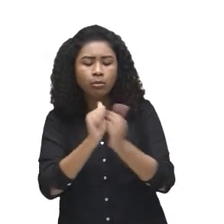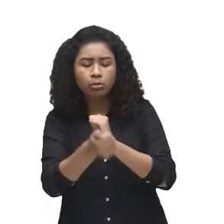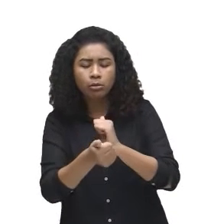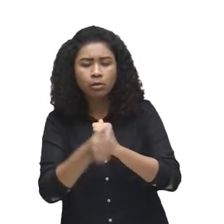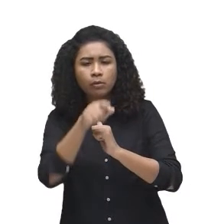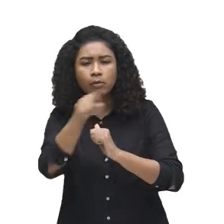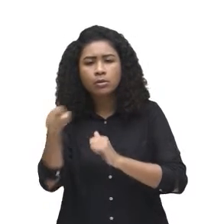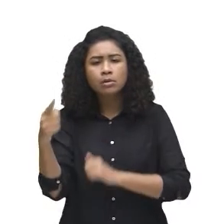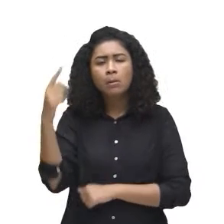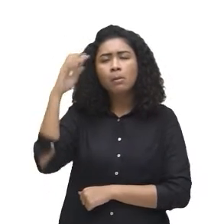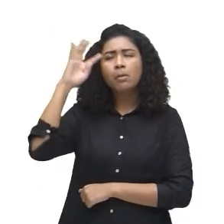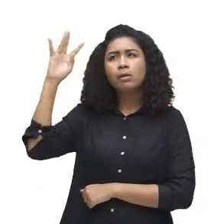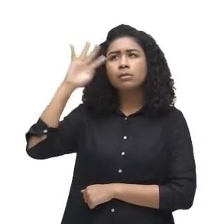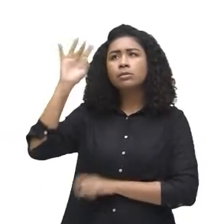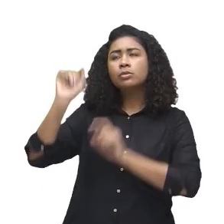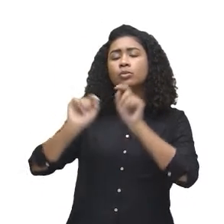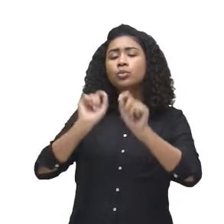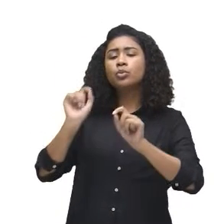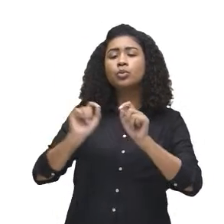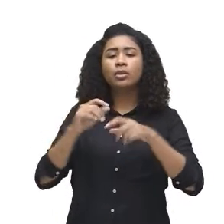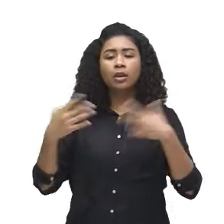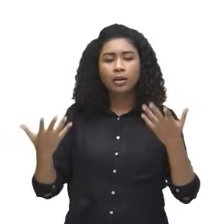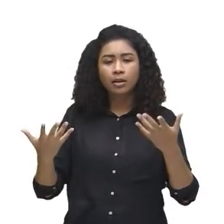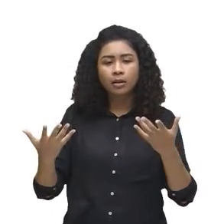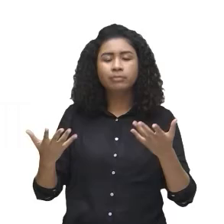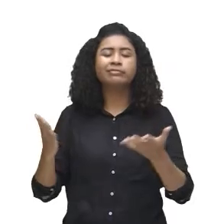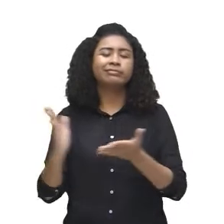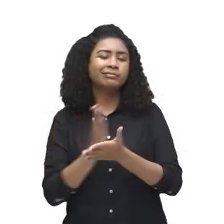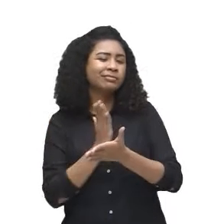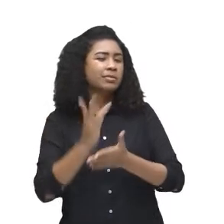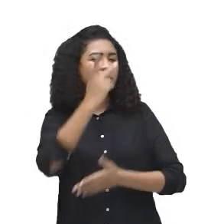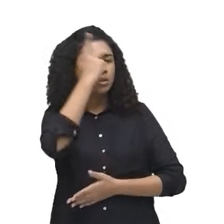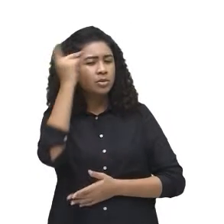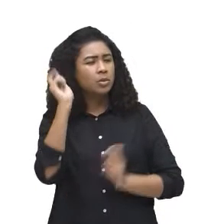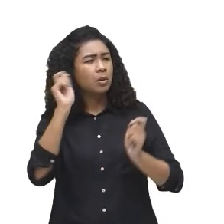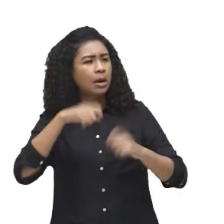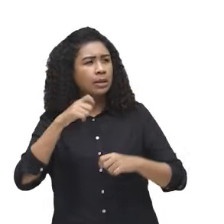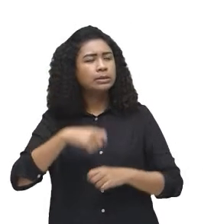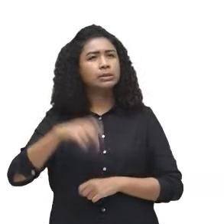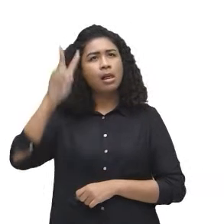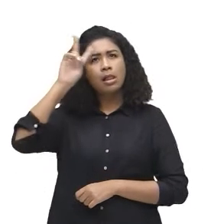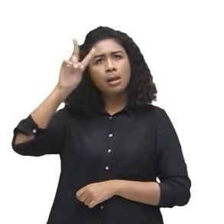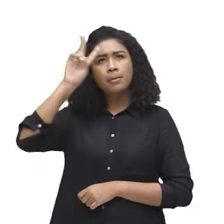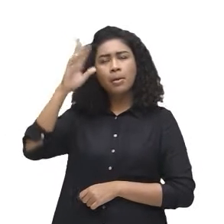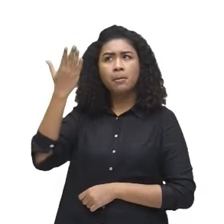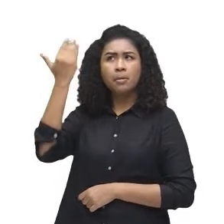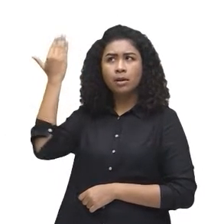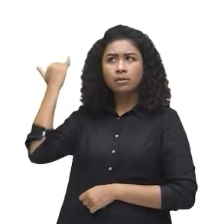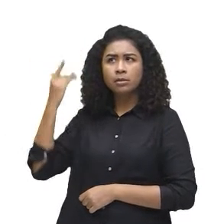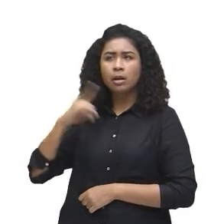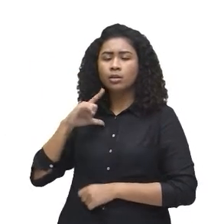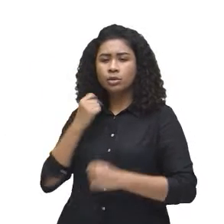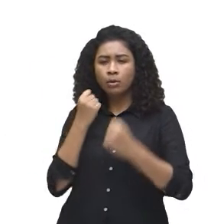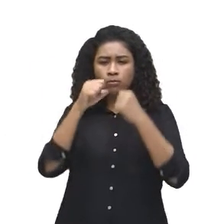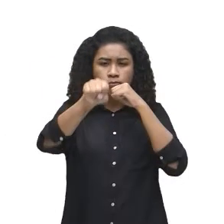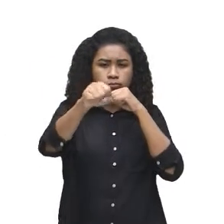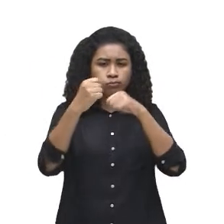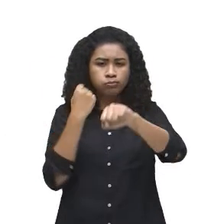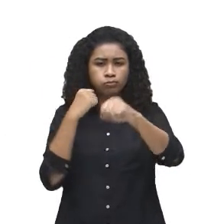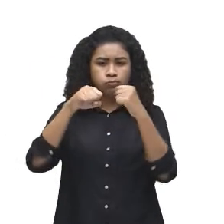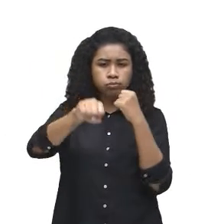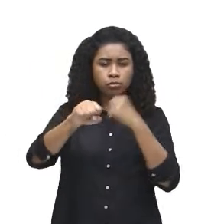algumas pessoas talvez lembrem aí das lutas de boxe, que antes do MMA